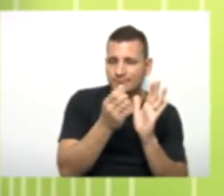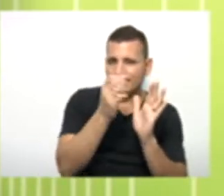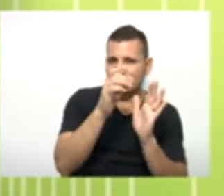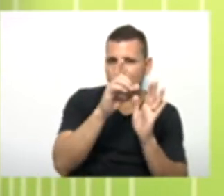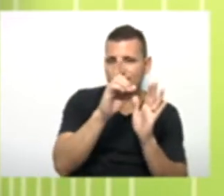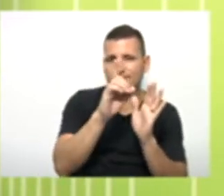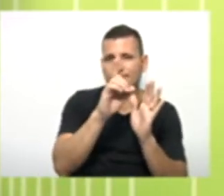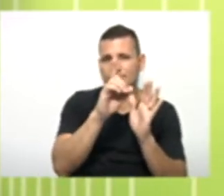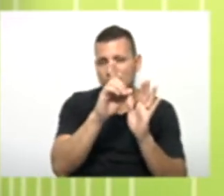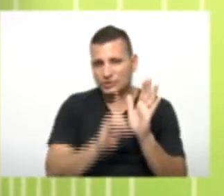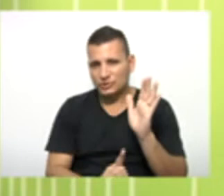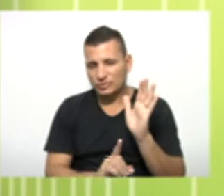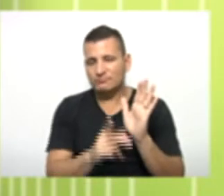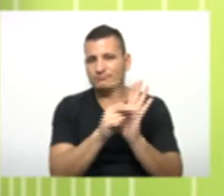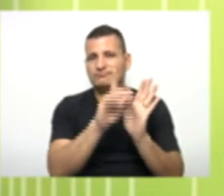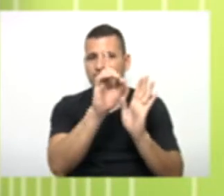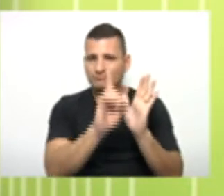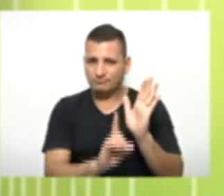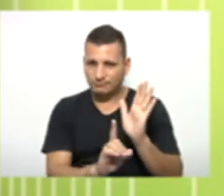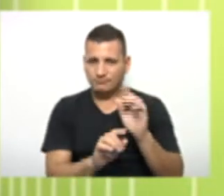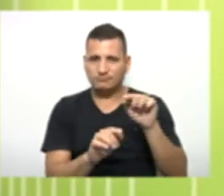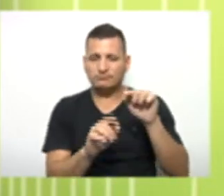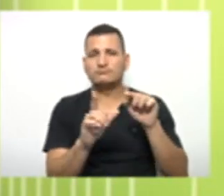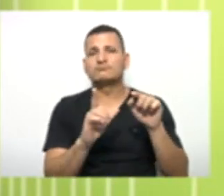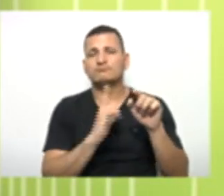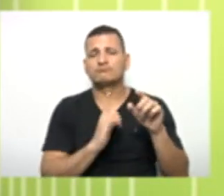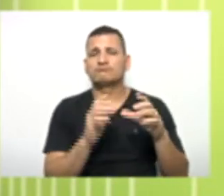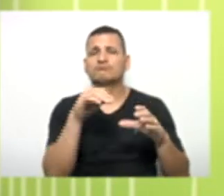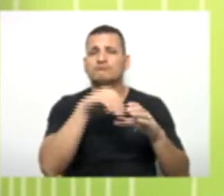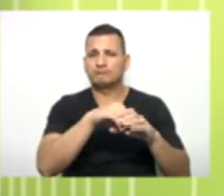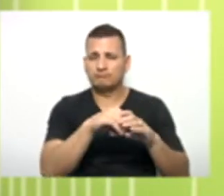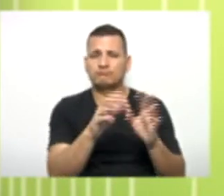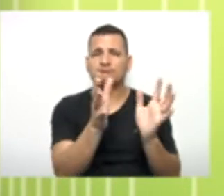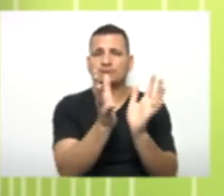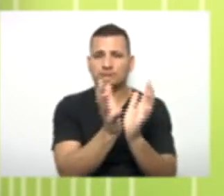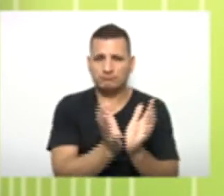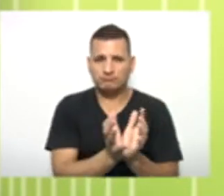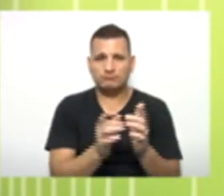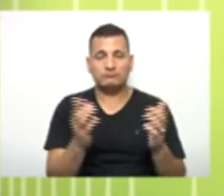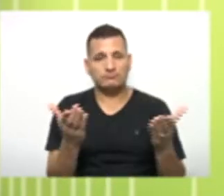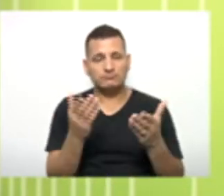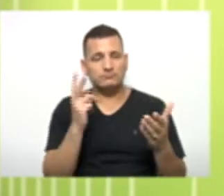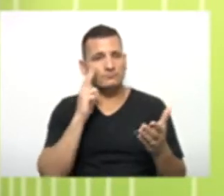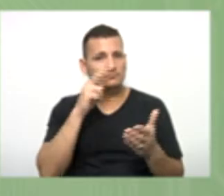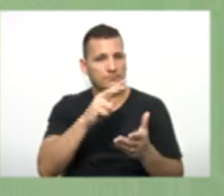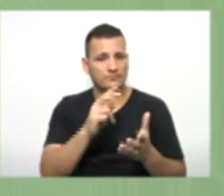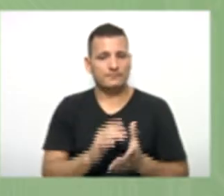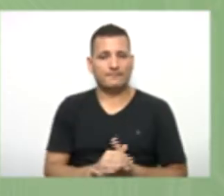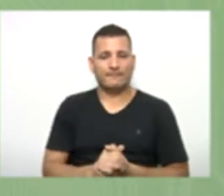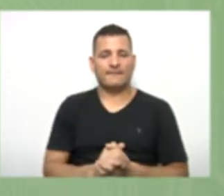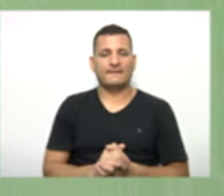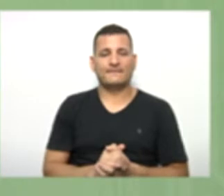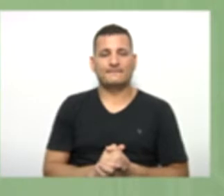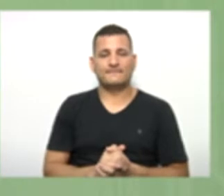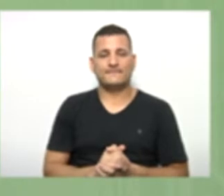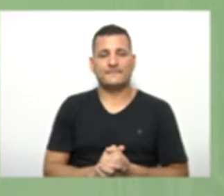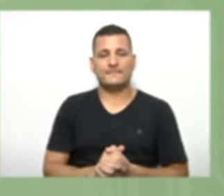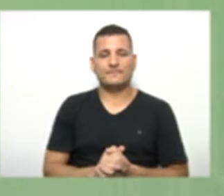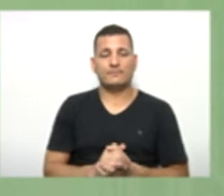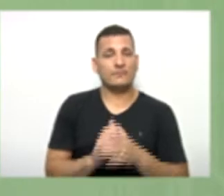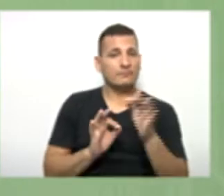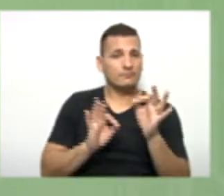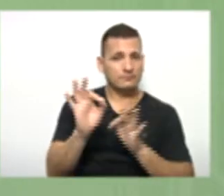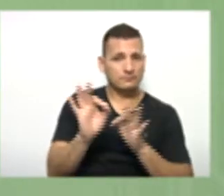são agrupados posteriormente em subgrupos. Tá certo? É o que nós vamos ver agora. Então, nós temos aqui, ó, plano de